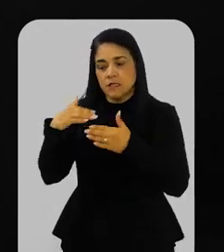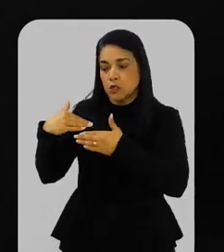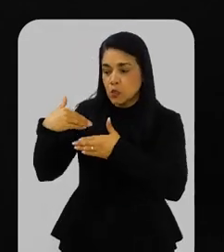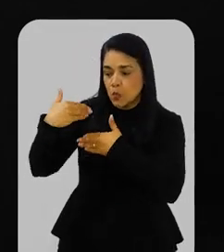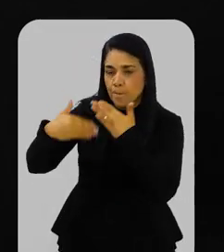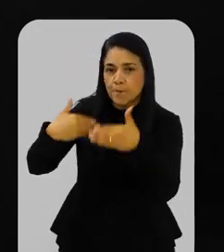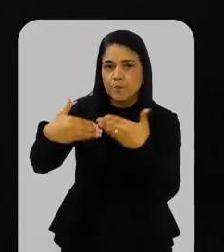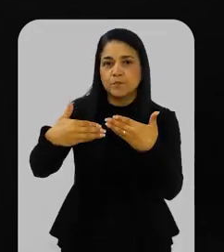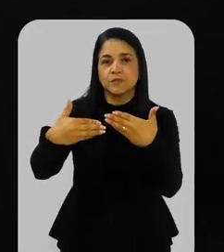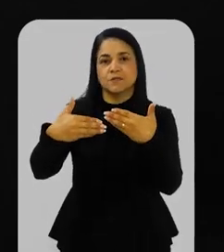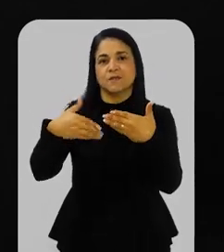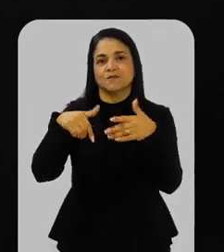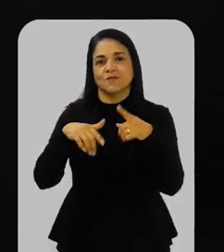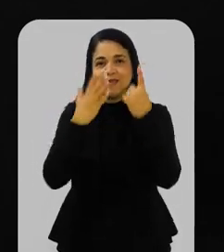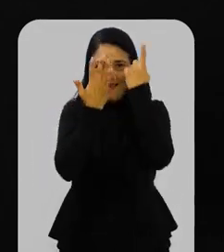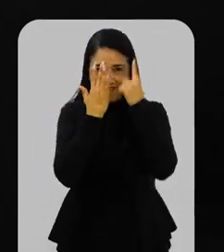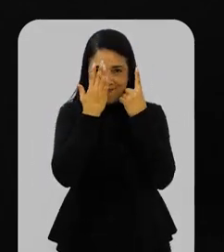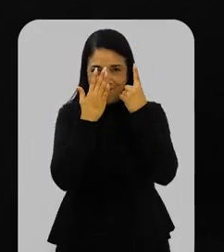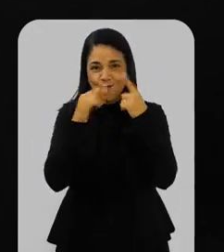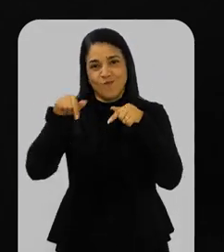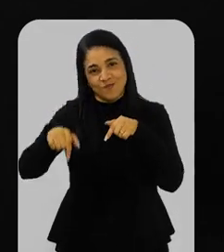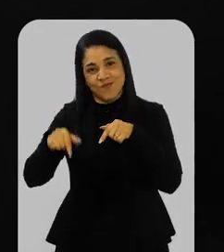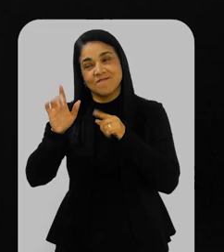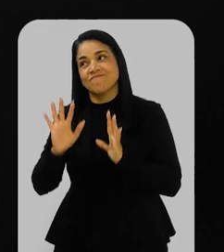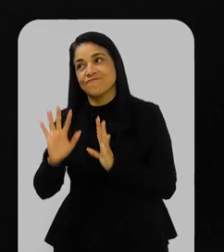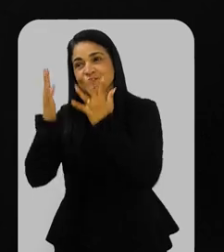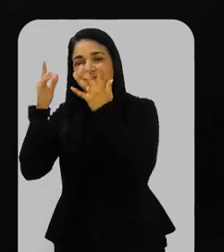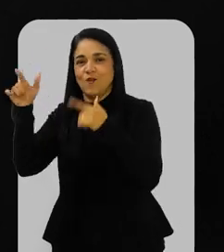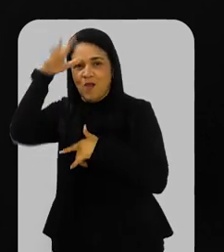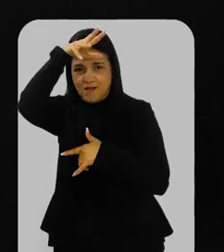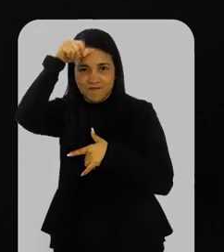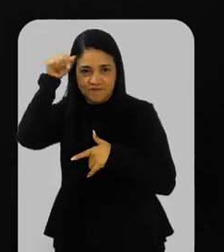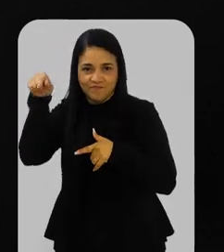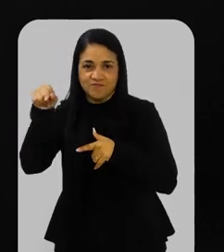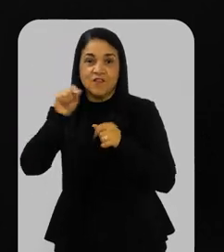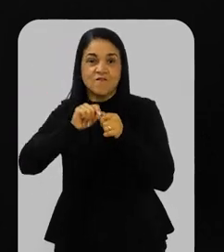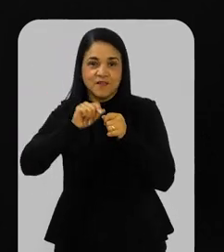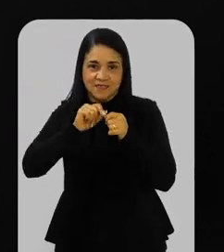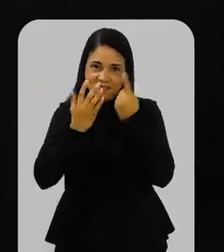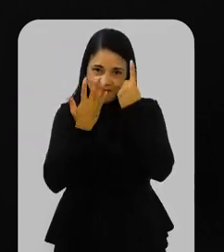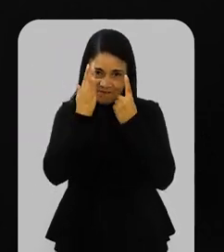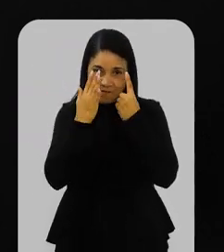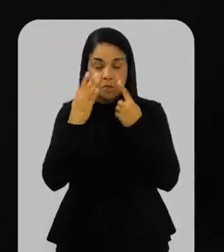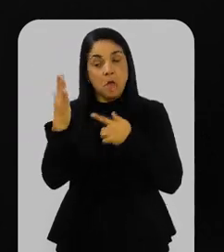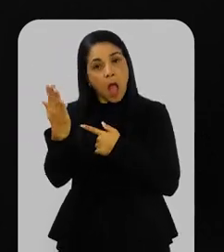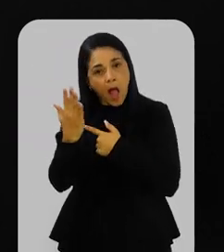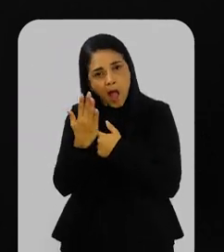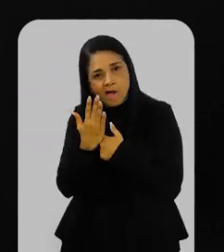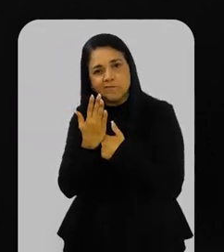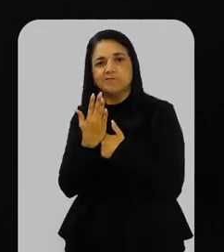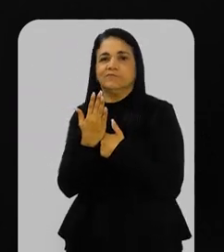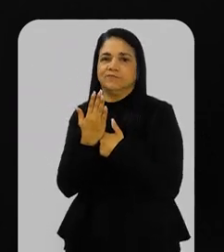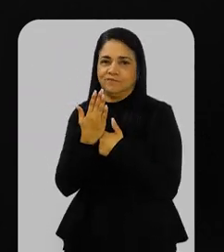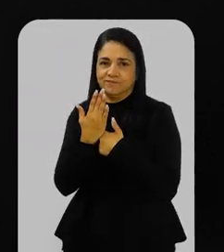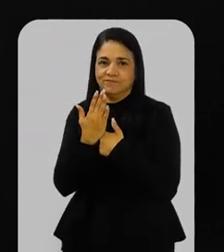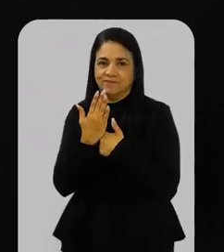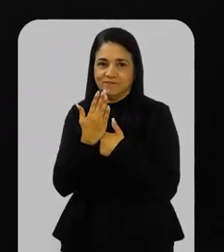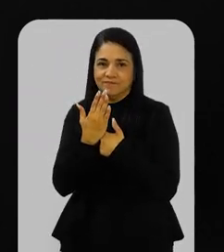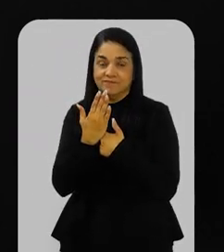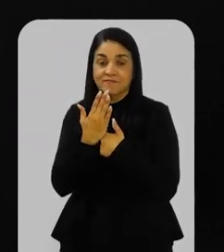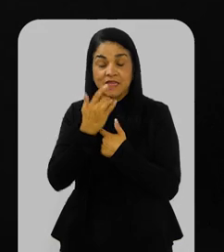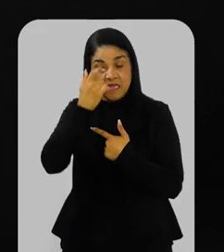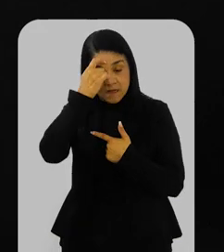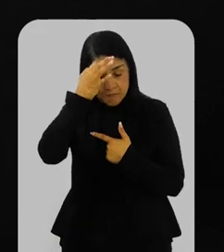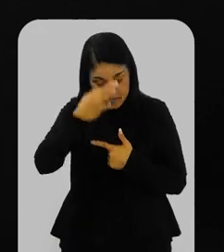as diferenças processuais pontuais que tem de lá para aqui no Rio de Janeiro, né, no fazer carnaval. E isso me ajudou muito